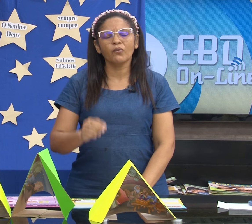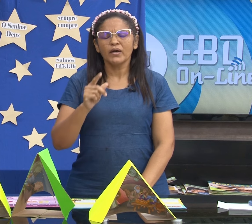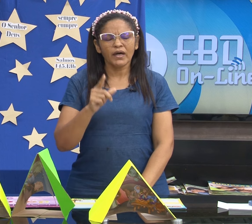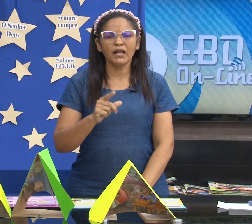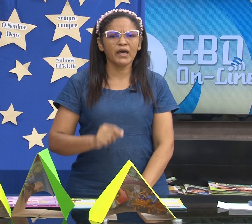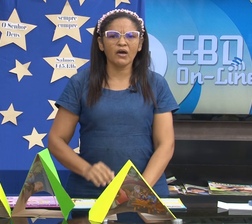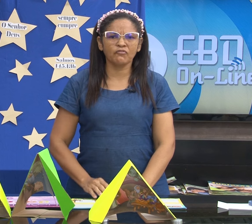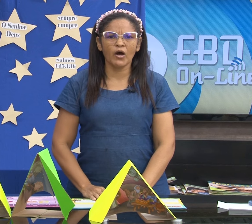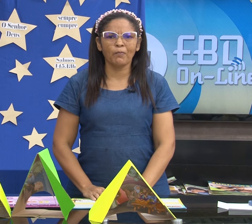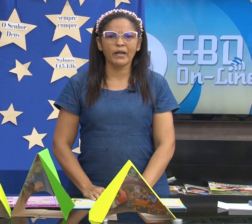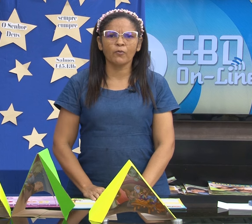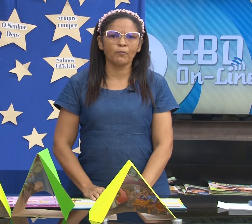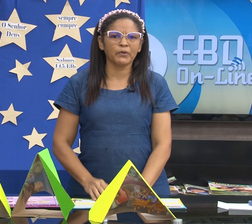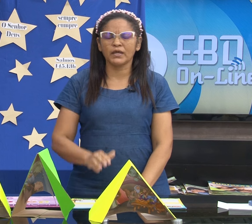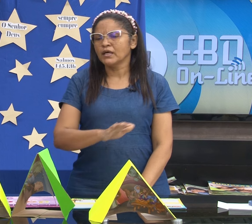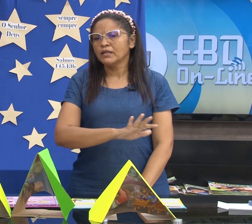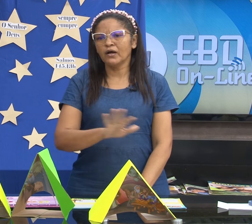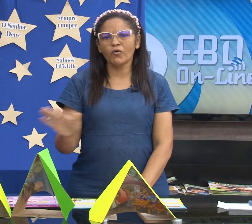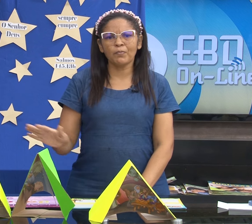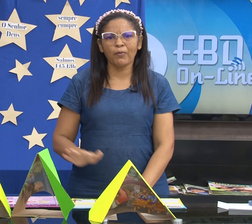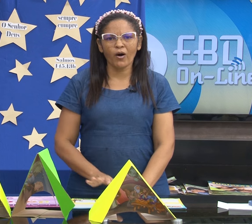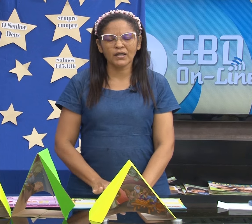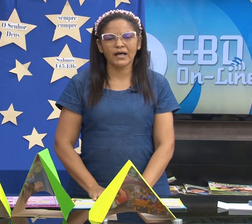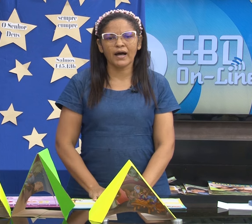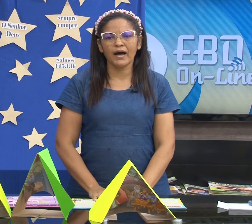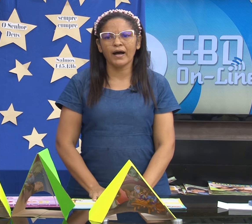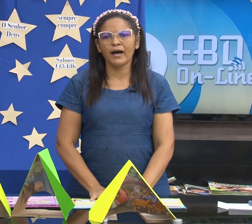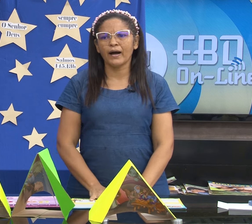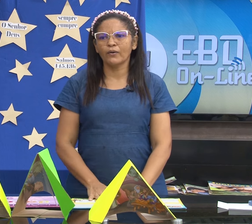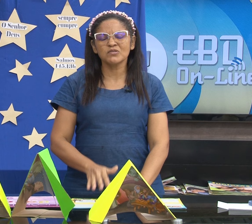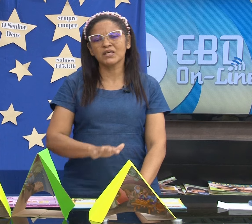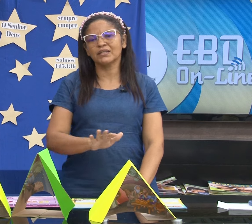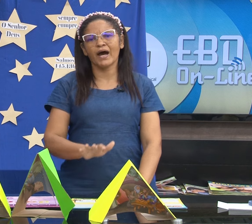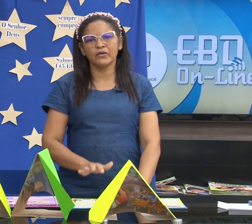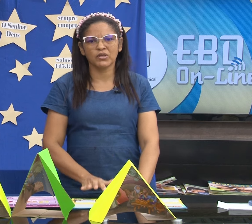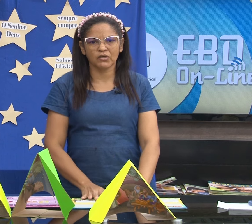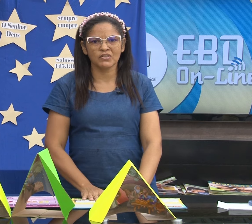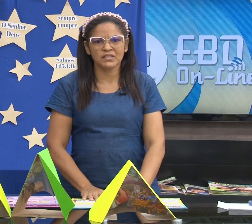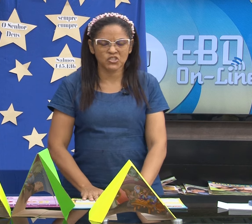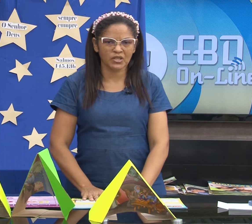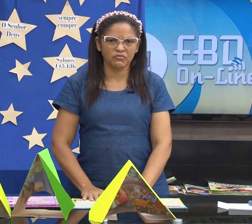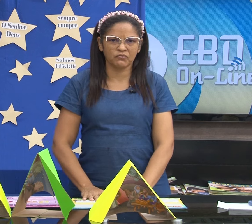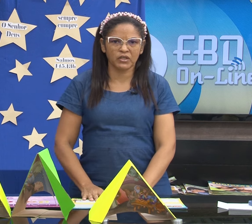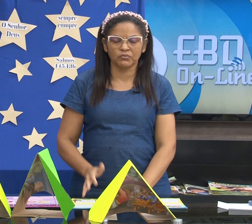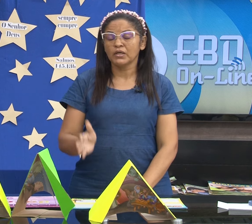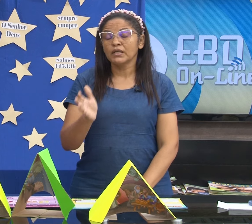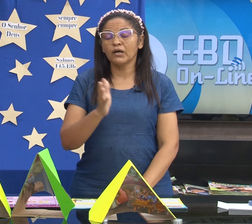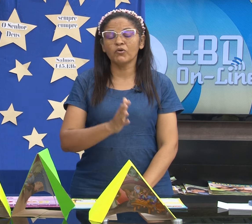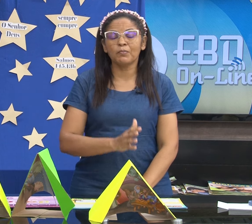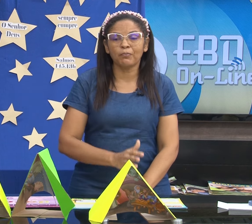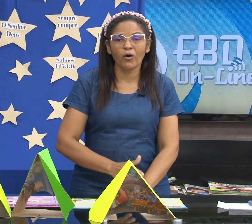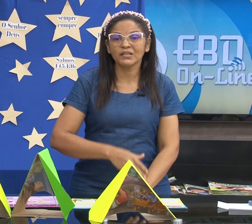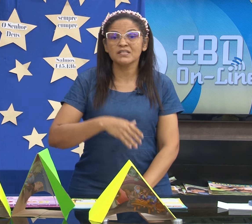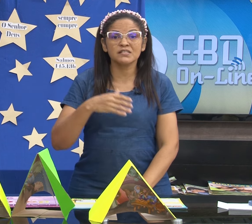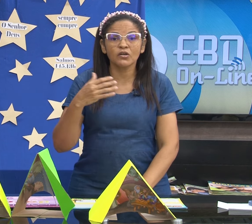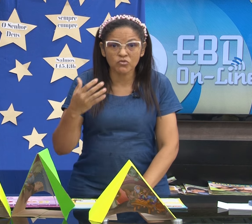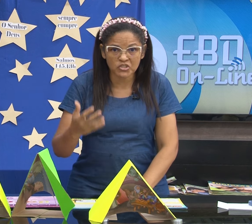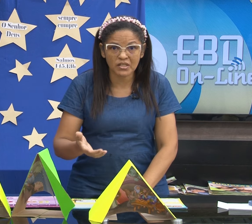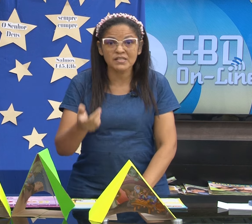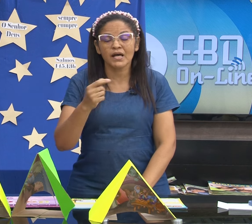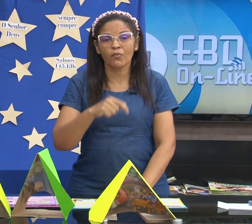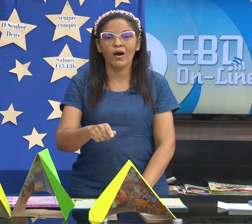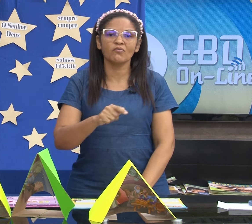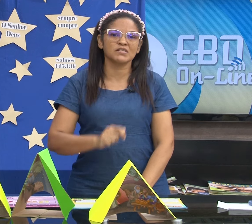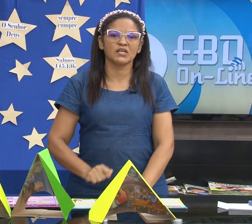prometeu ele é fiel para cumprir não importa a o cenário em que você está vivendo não importa a